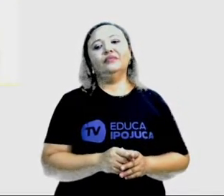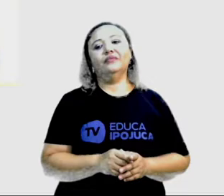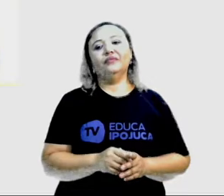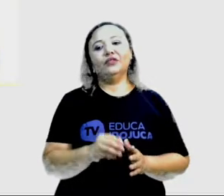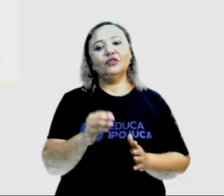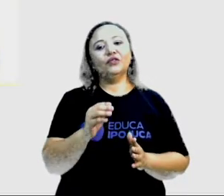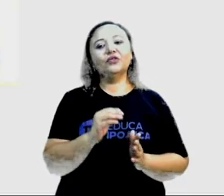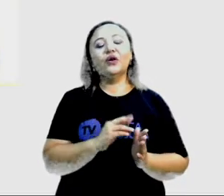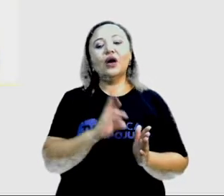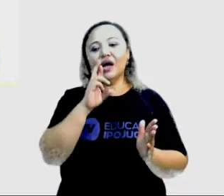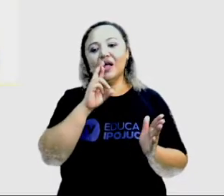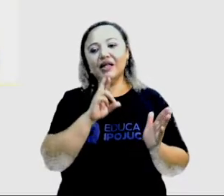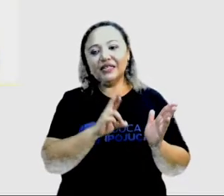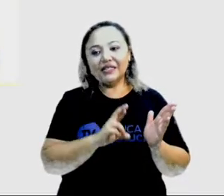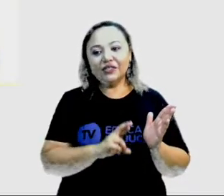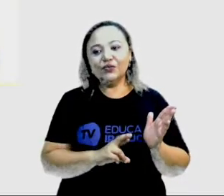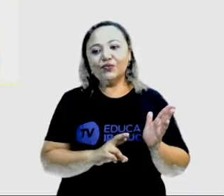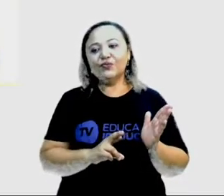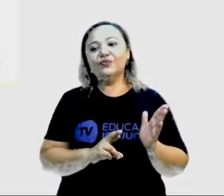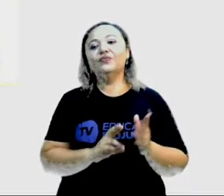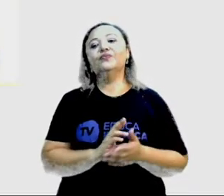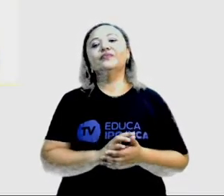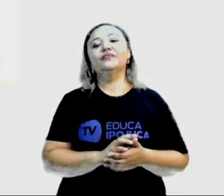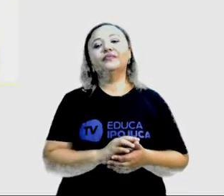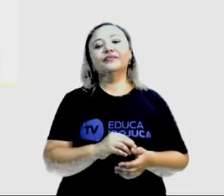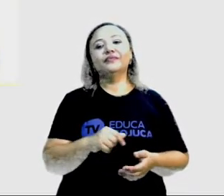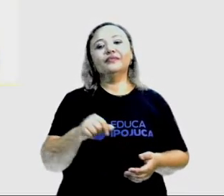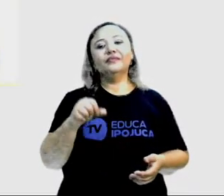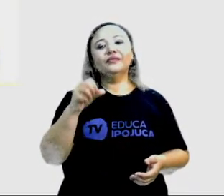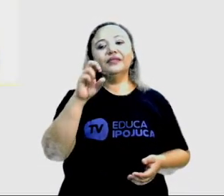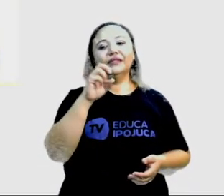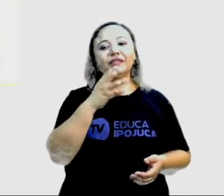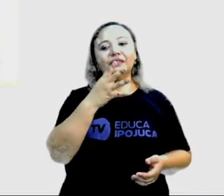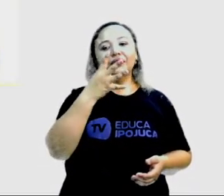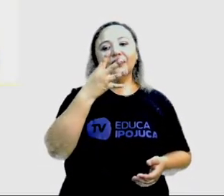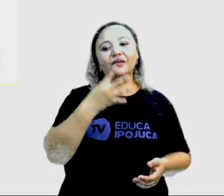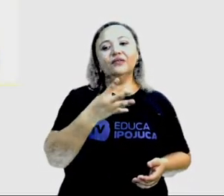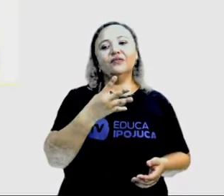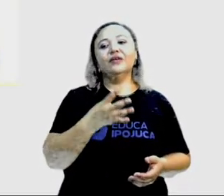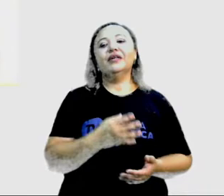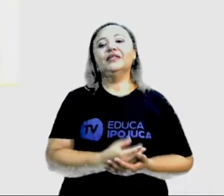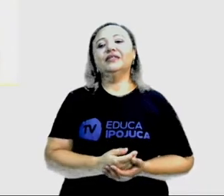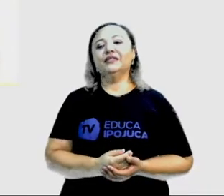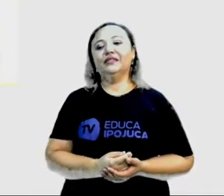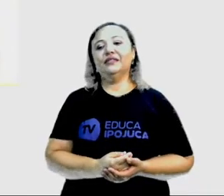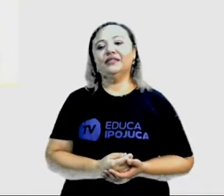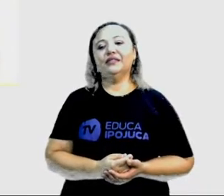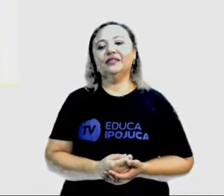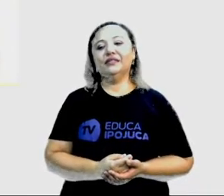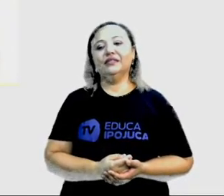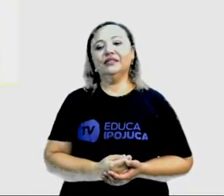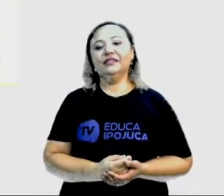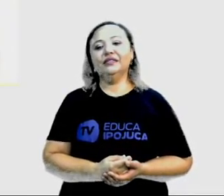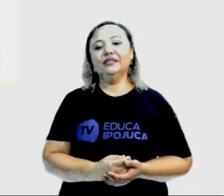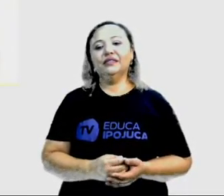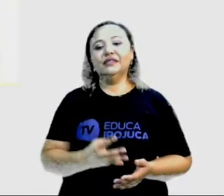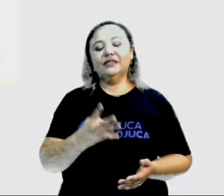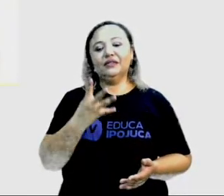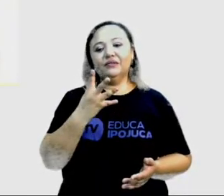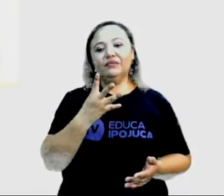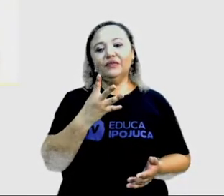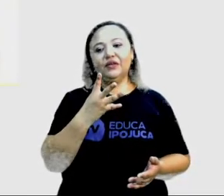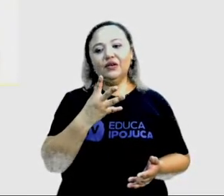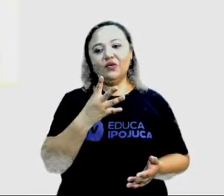o total que eu fiquei, né, dessa subtração, vai ser chamado de resto ou diferença. Então,